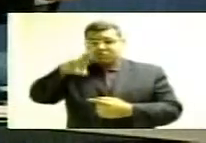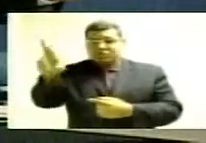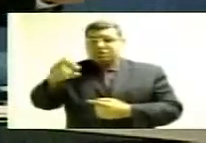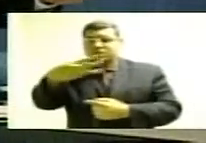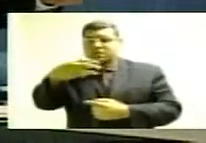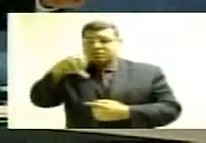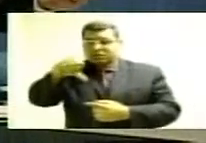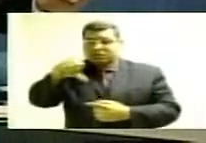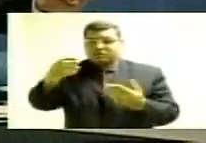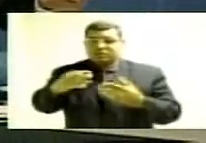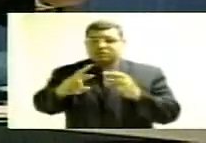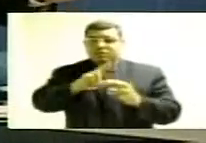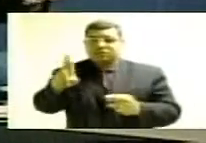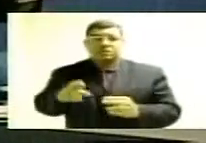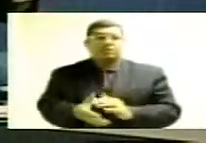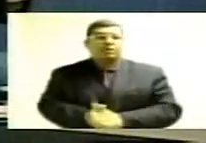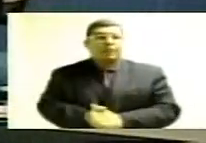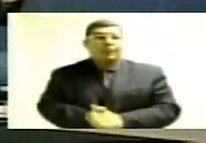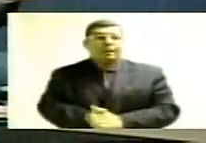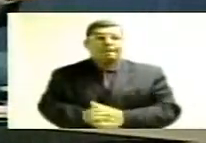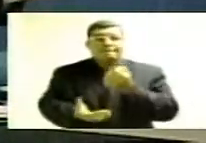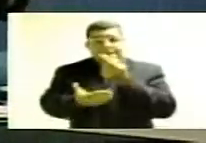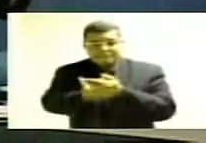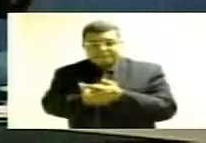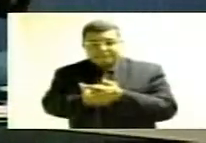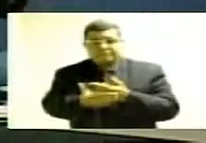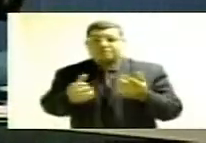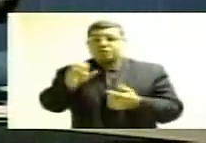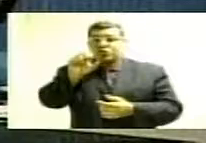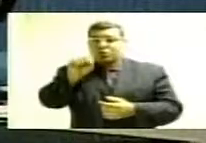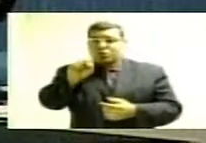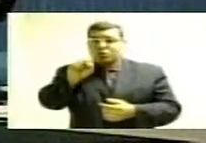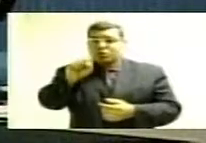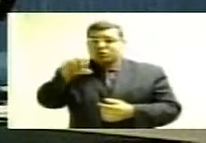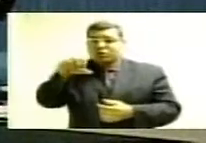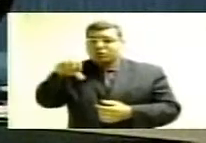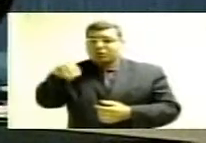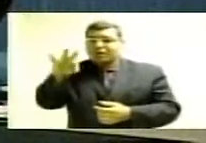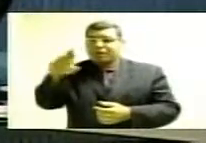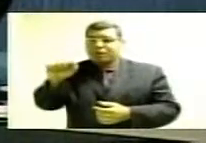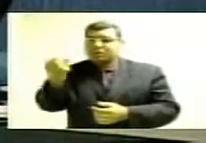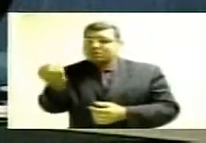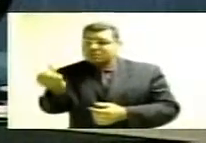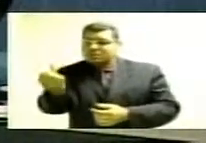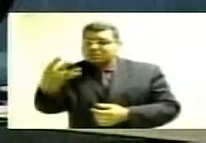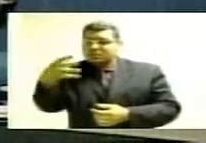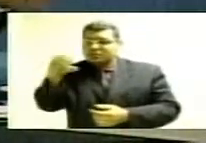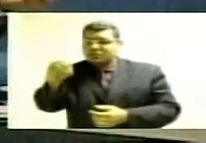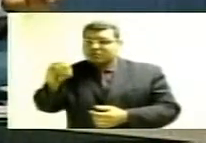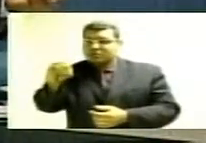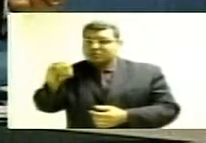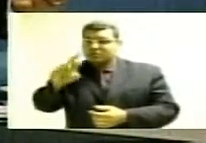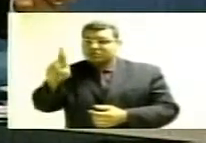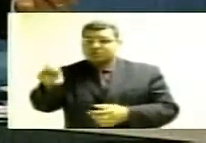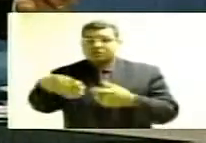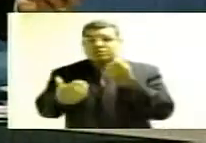e 39 milhões de reais, pagou 8 bilhões e 640 bilhões de